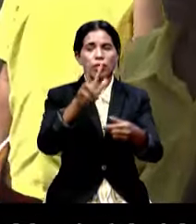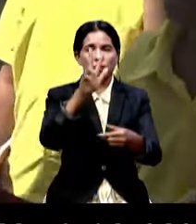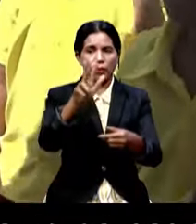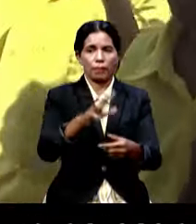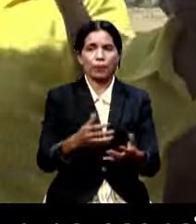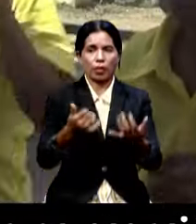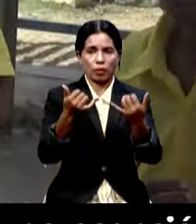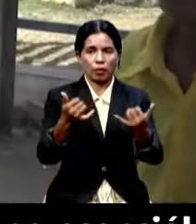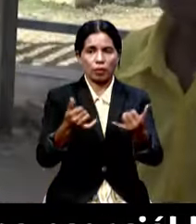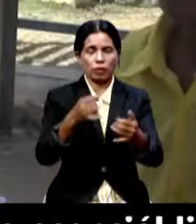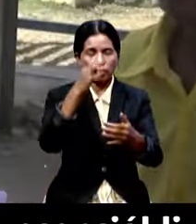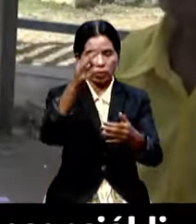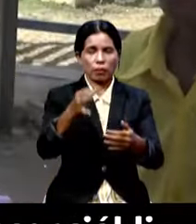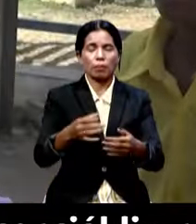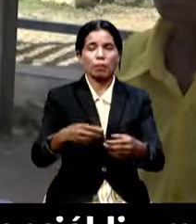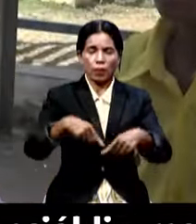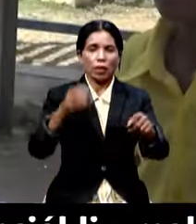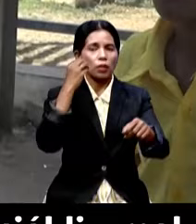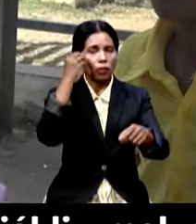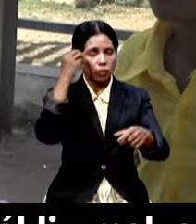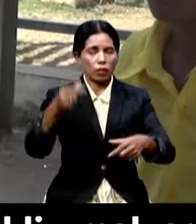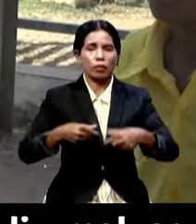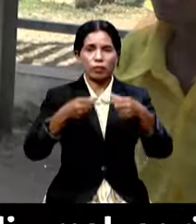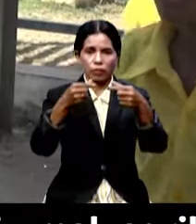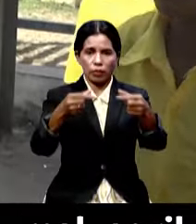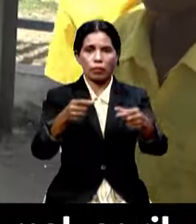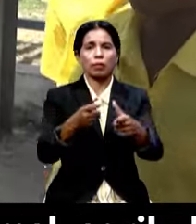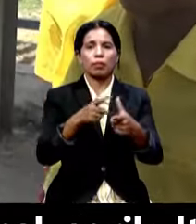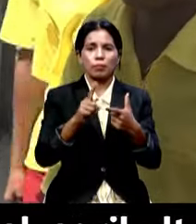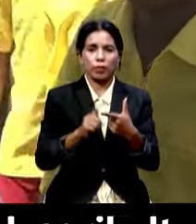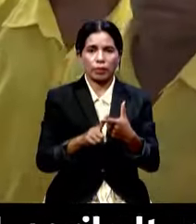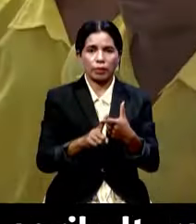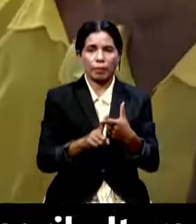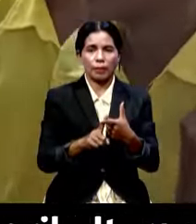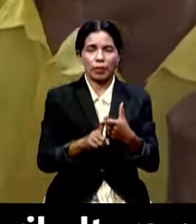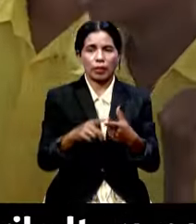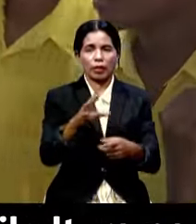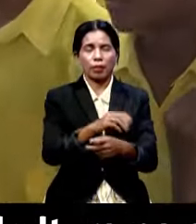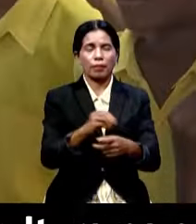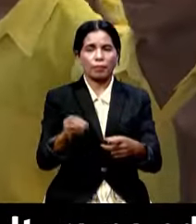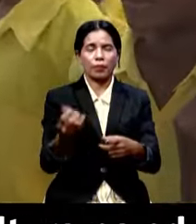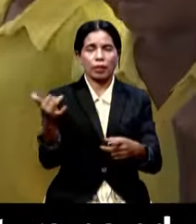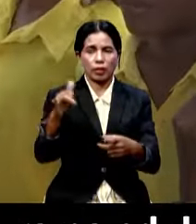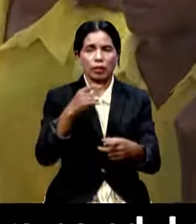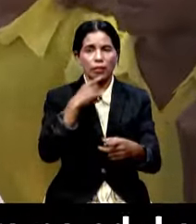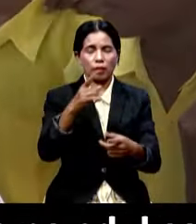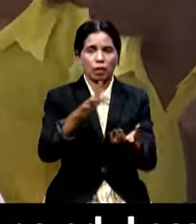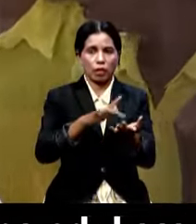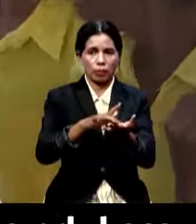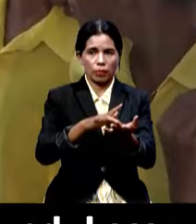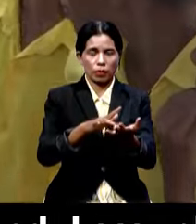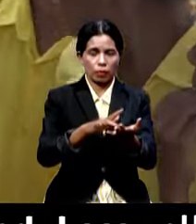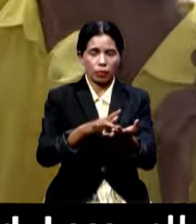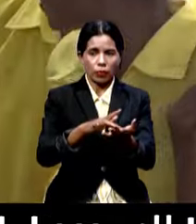ira agora ba uma fo te ba lorai fo fale, hader fel mai fo fale hota. Ne sir le dihanan sen sir de nai moro kum mak ne